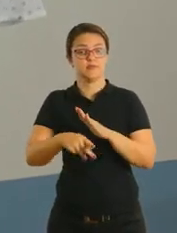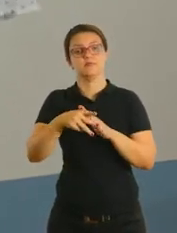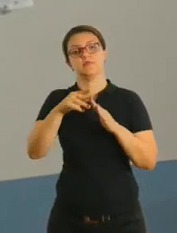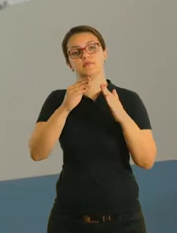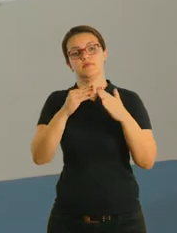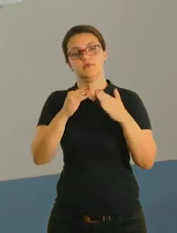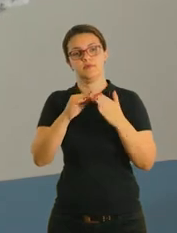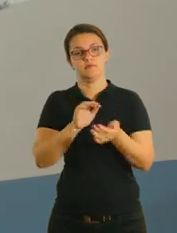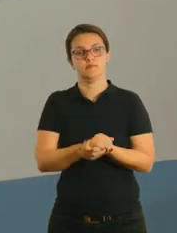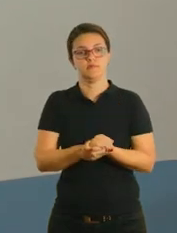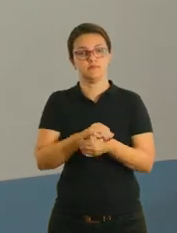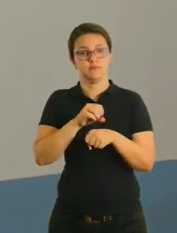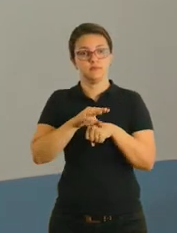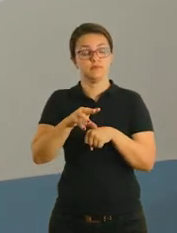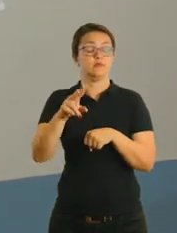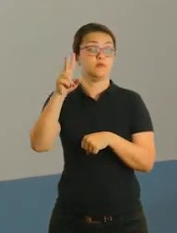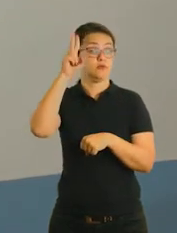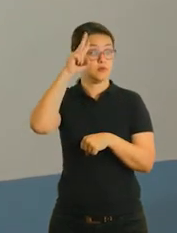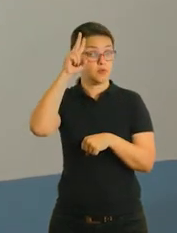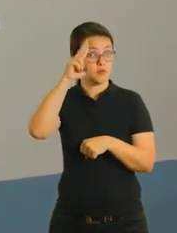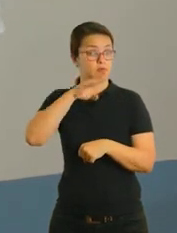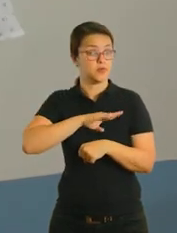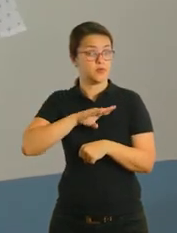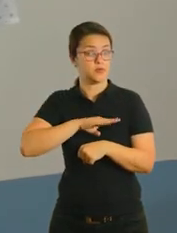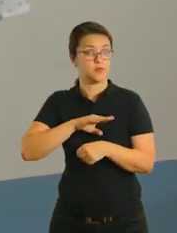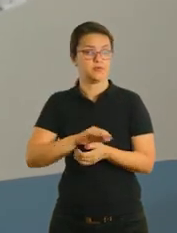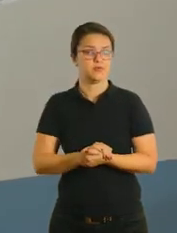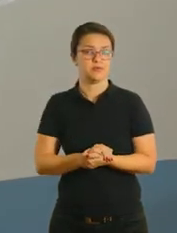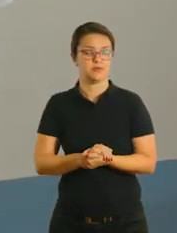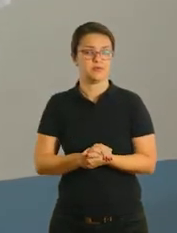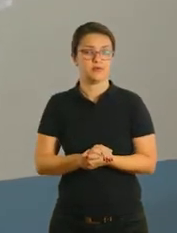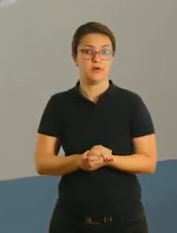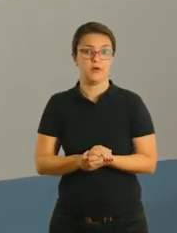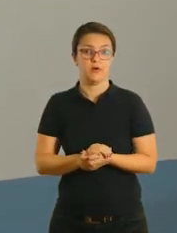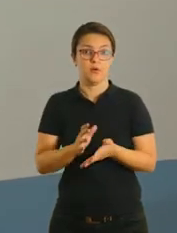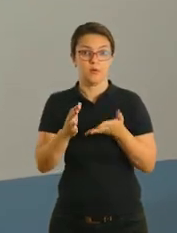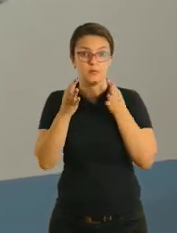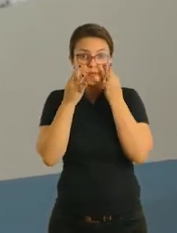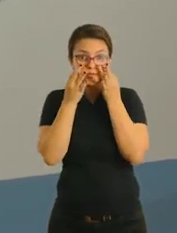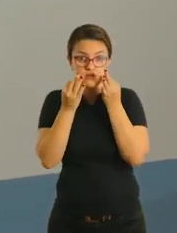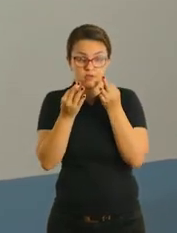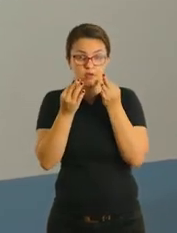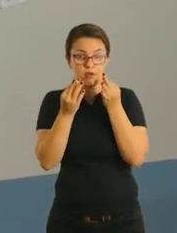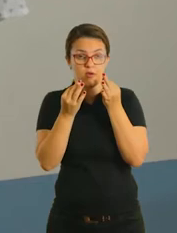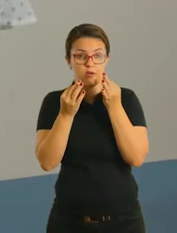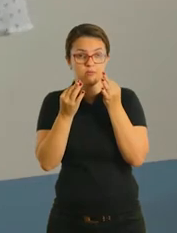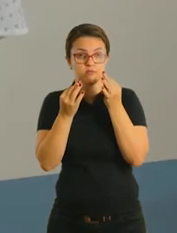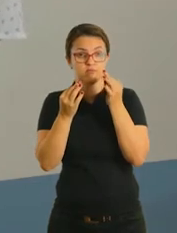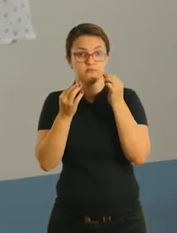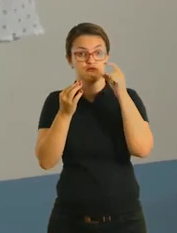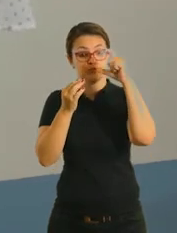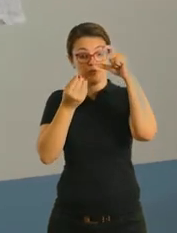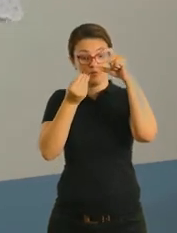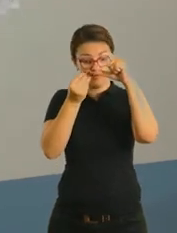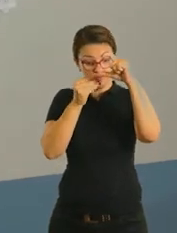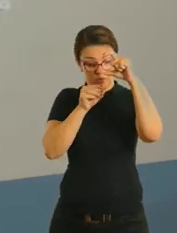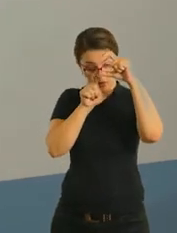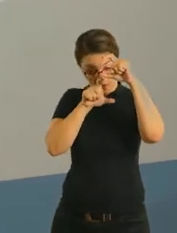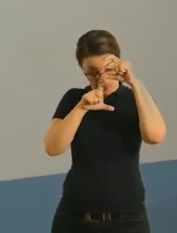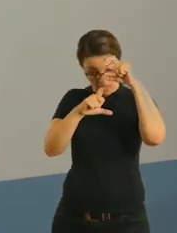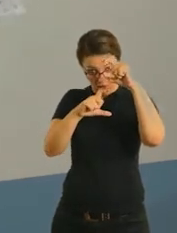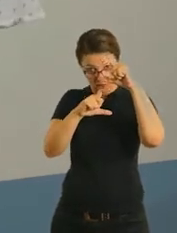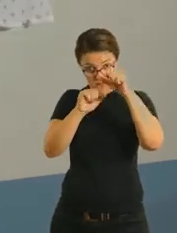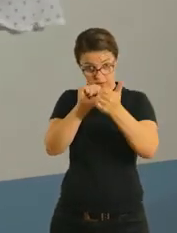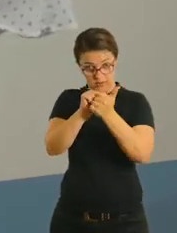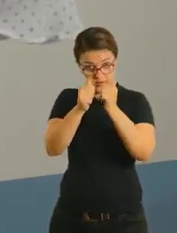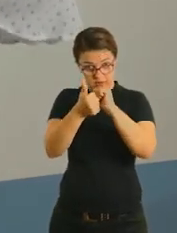de segunda-feira de língua portuguesa e eu quero que vocês prestem atenção que logo abaixo tem a descrição das adaptações que a gente sugere